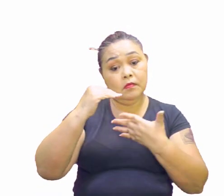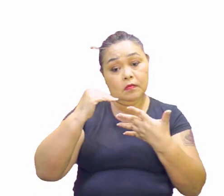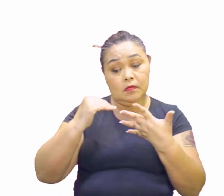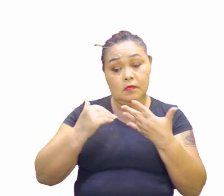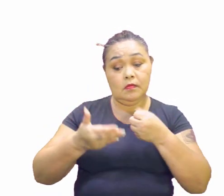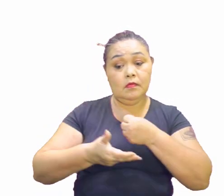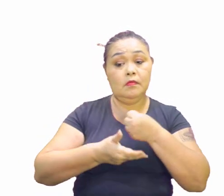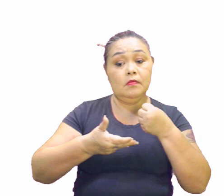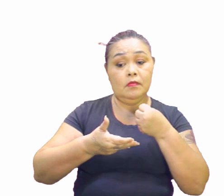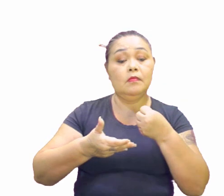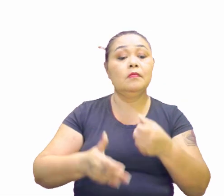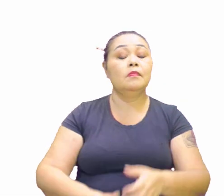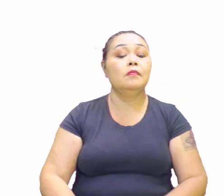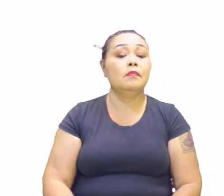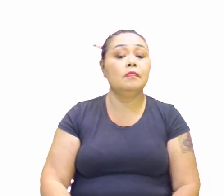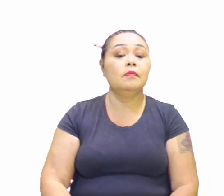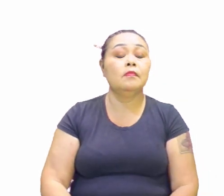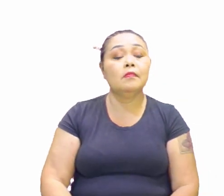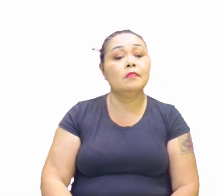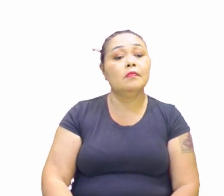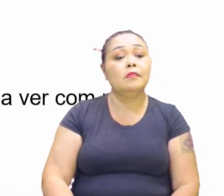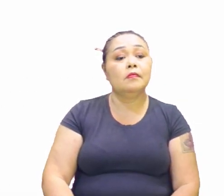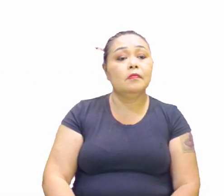A base.